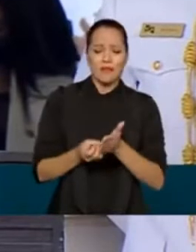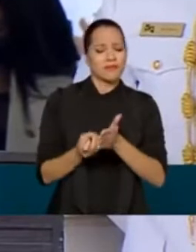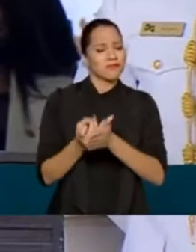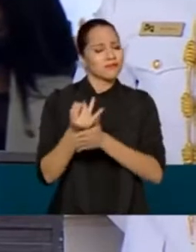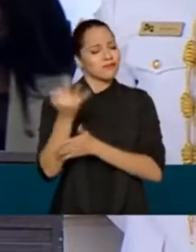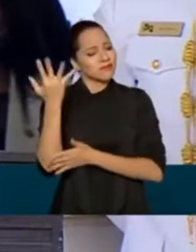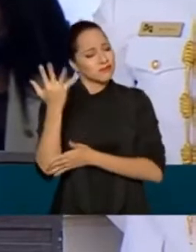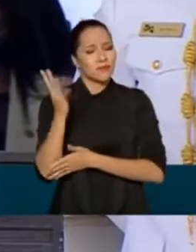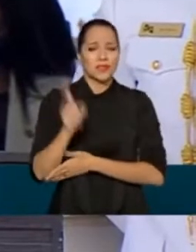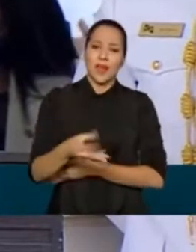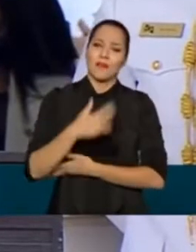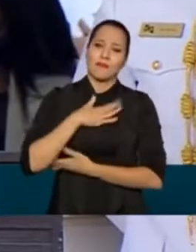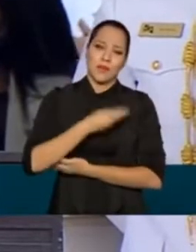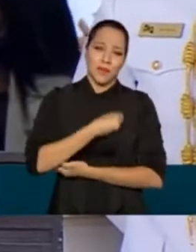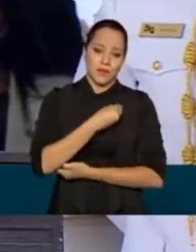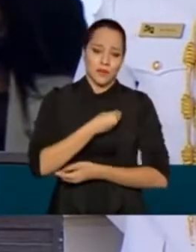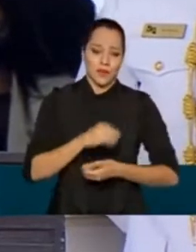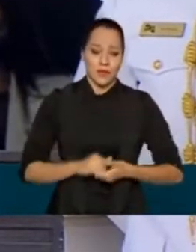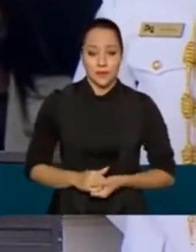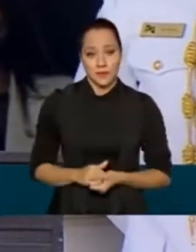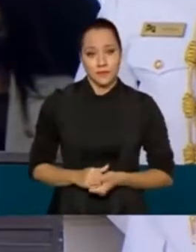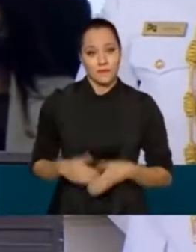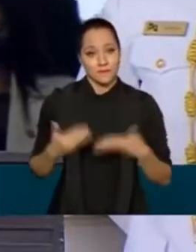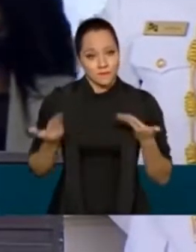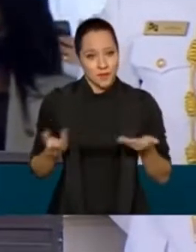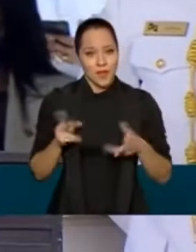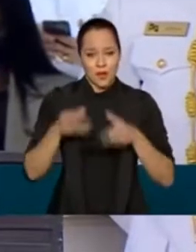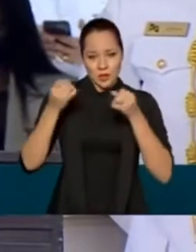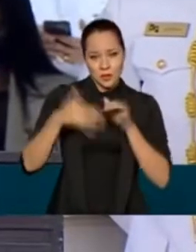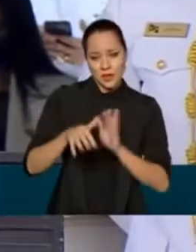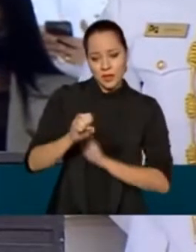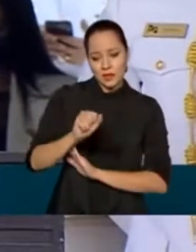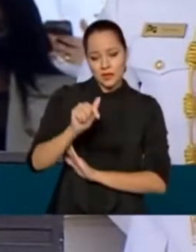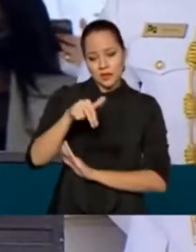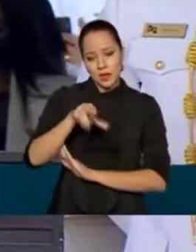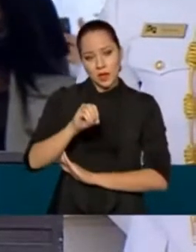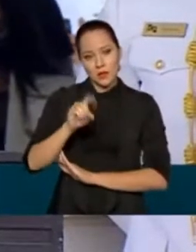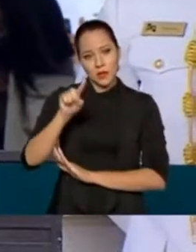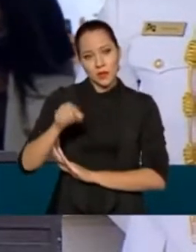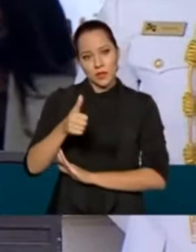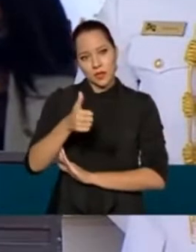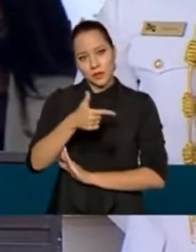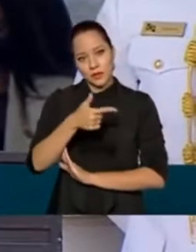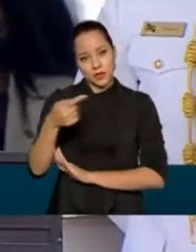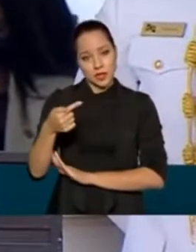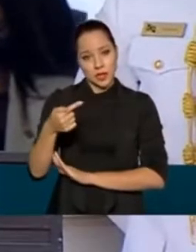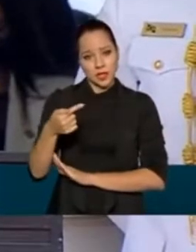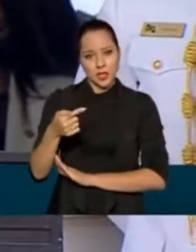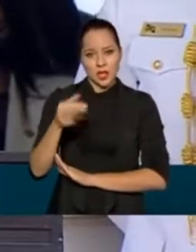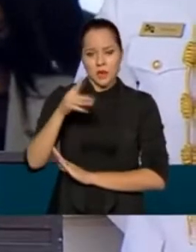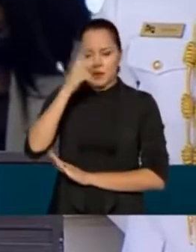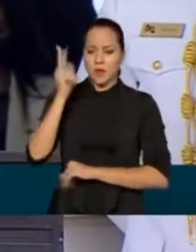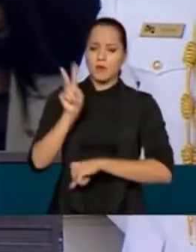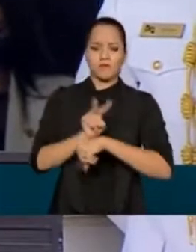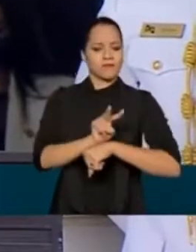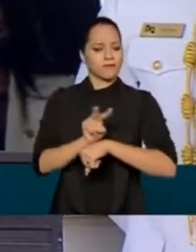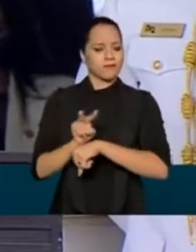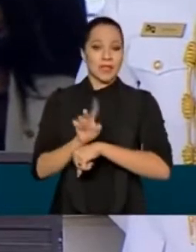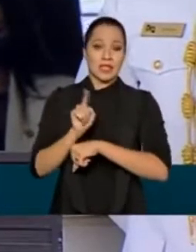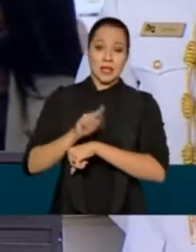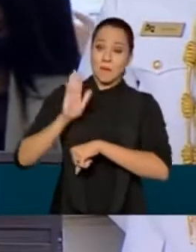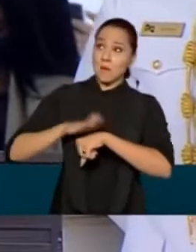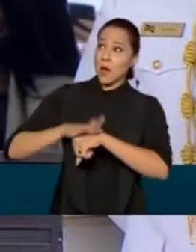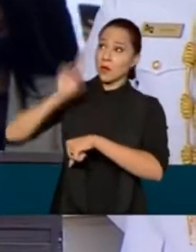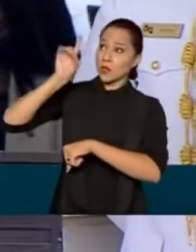em minha vida. Afinal, como diz o Salmo 127, Em vão vigia a sentinela se Deus não guardar